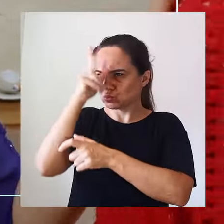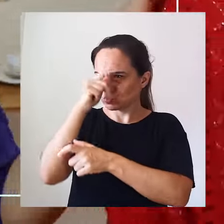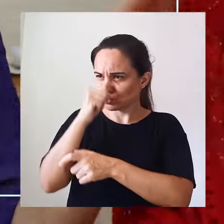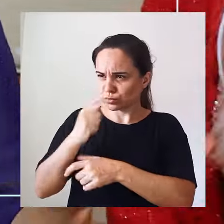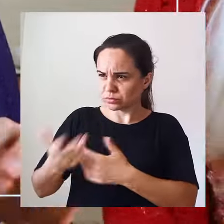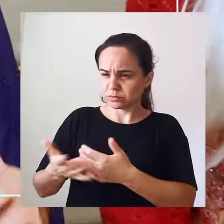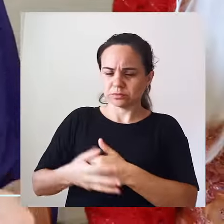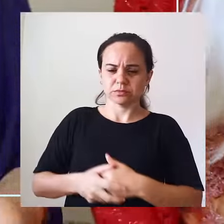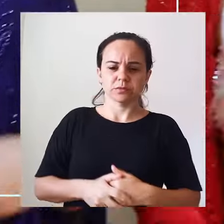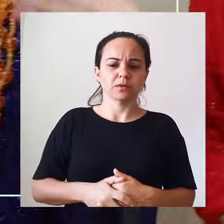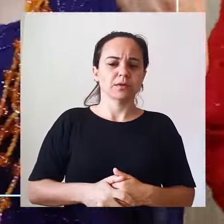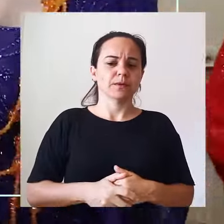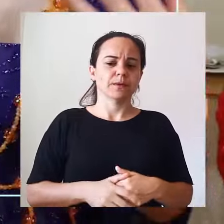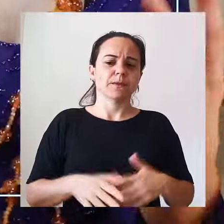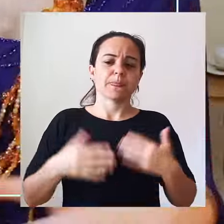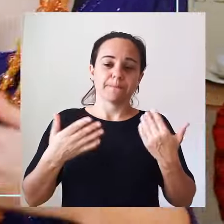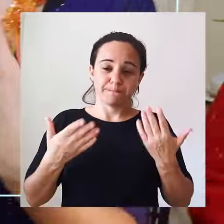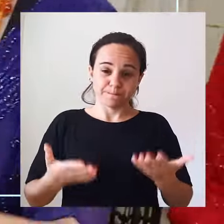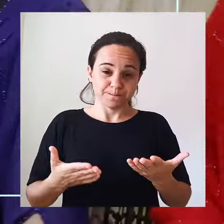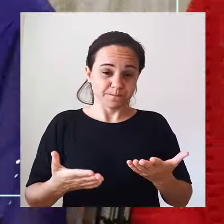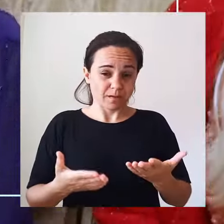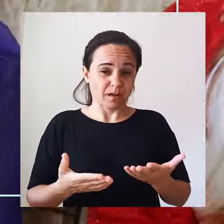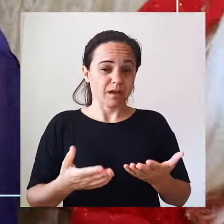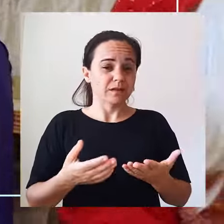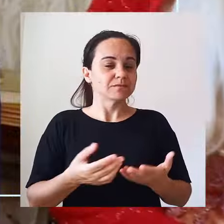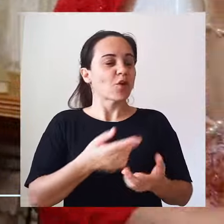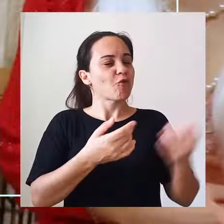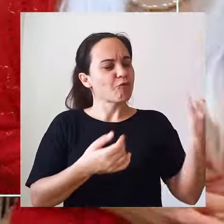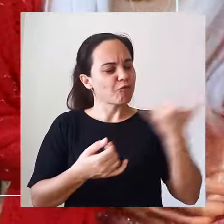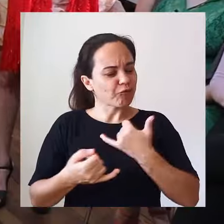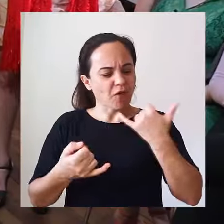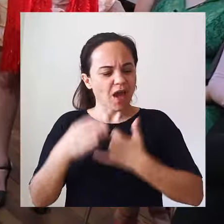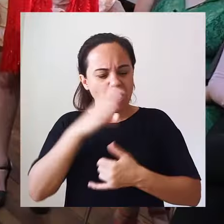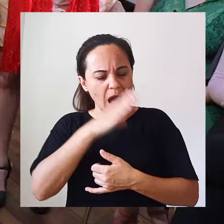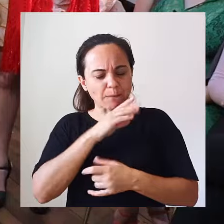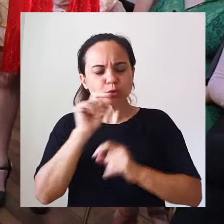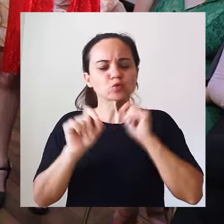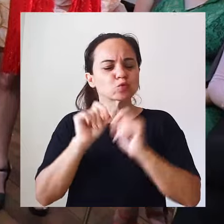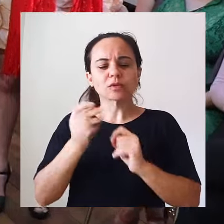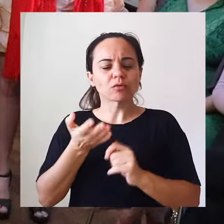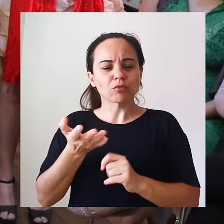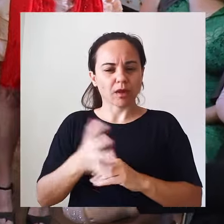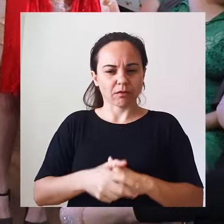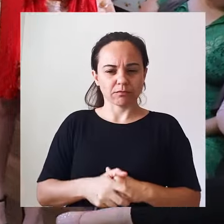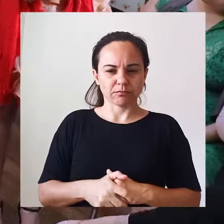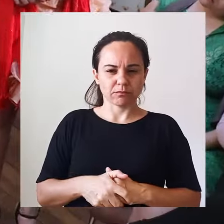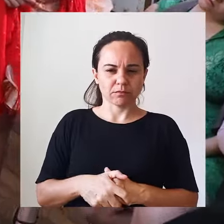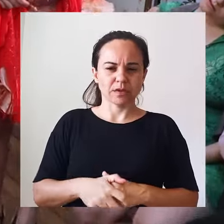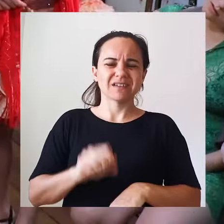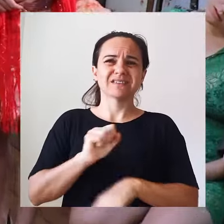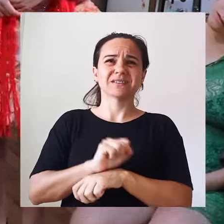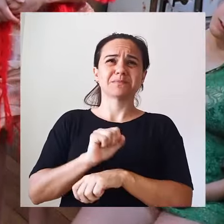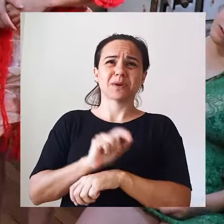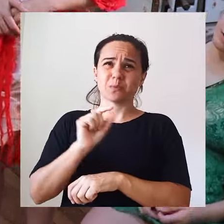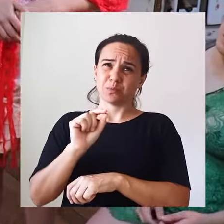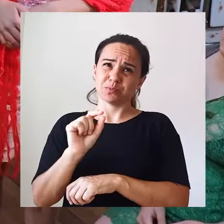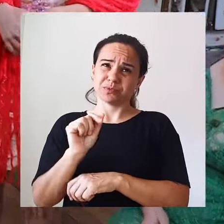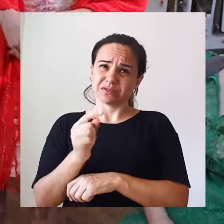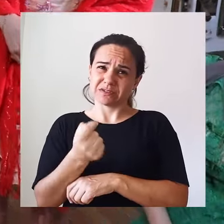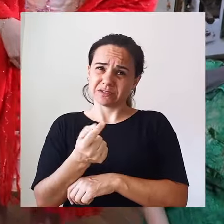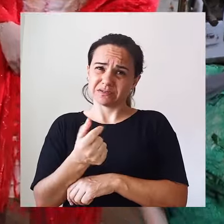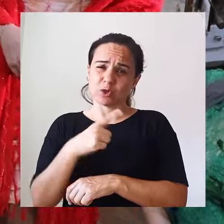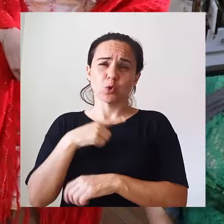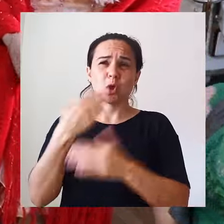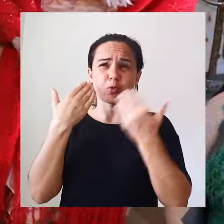Ó, Jovinete, diga logo o que você quer. Esperem um pouquinho que eu teria uma dúvida,